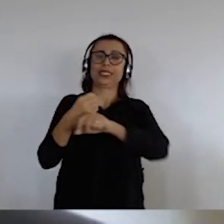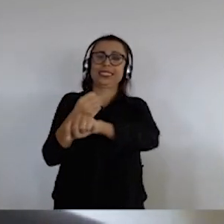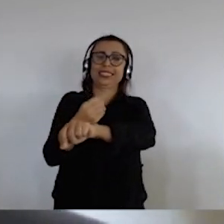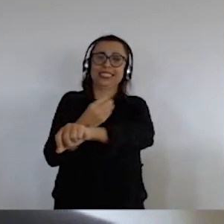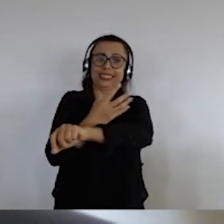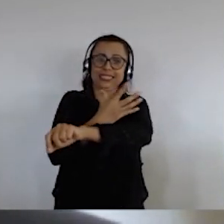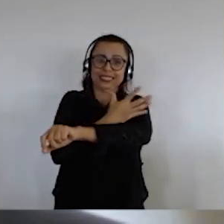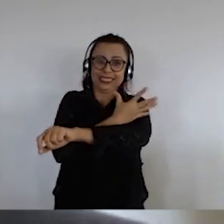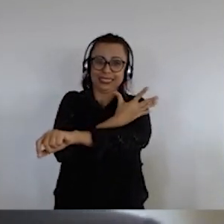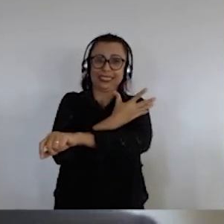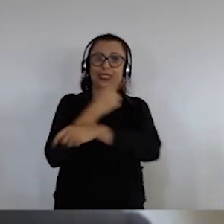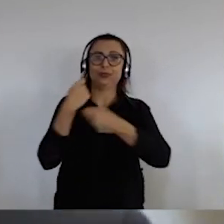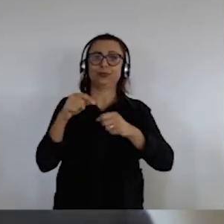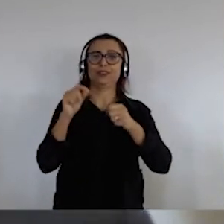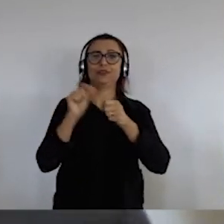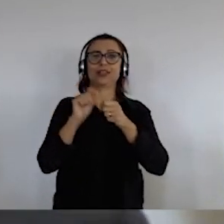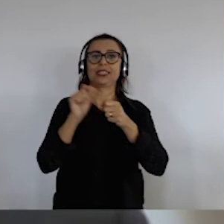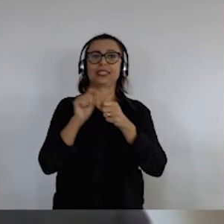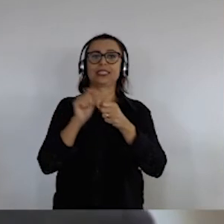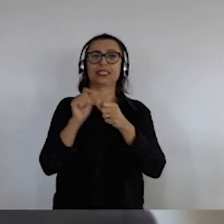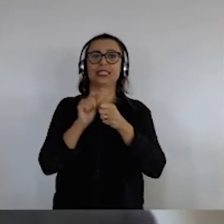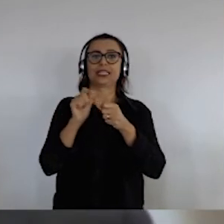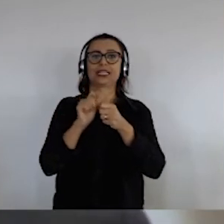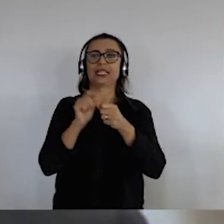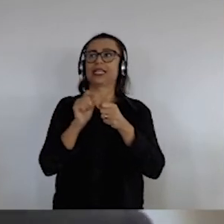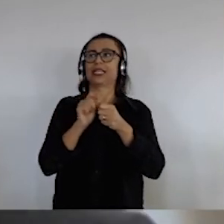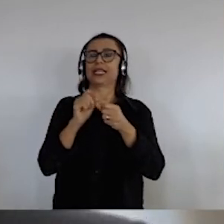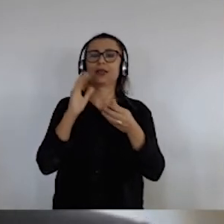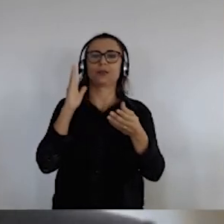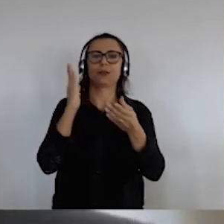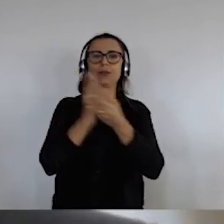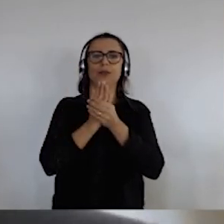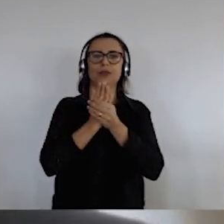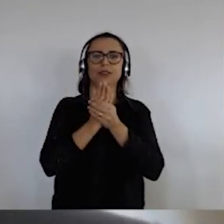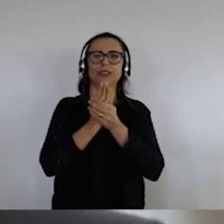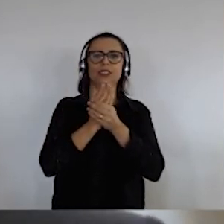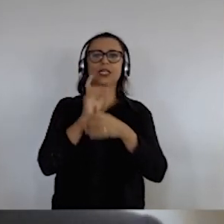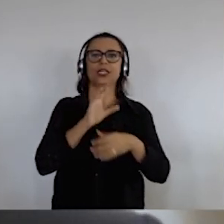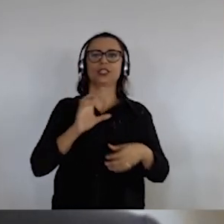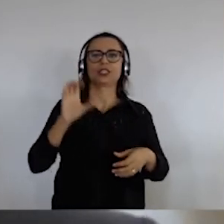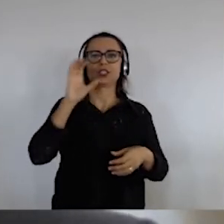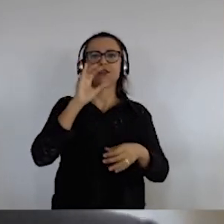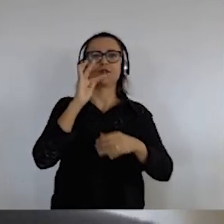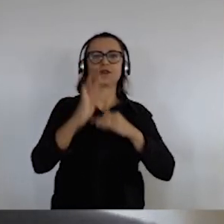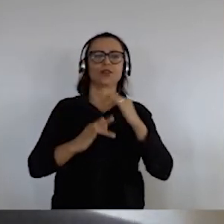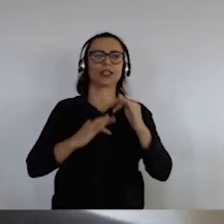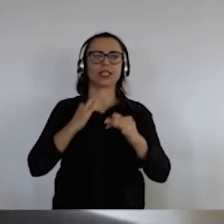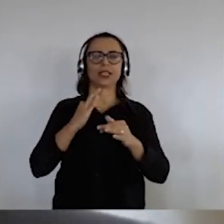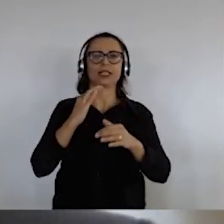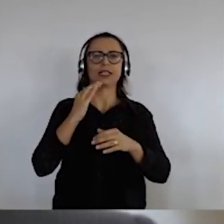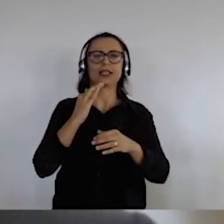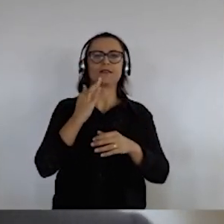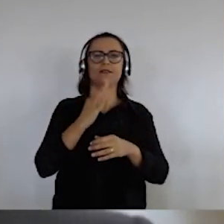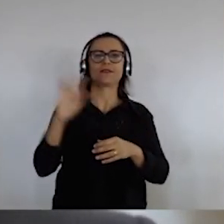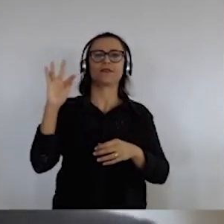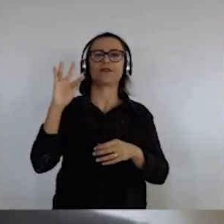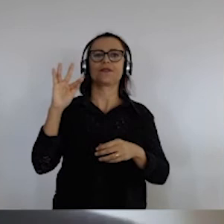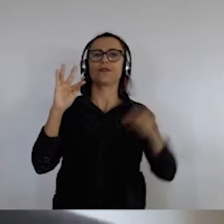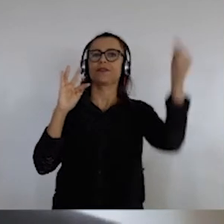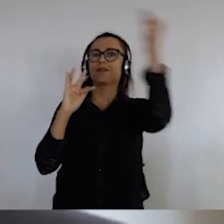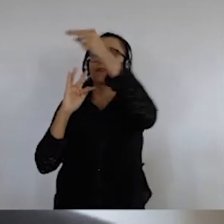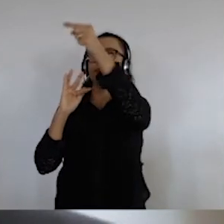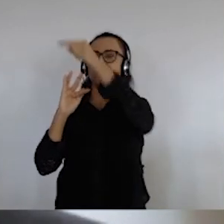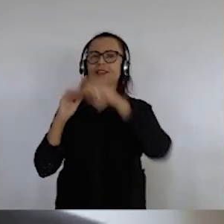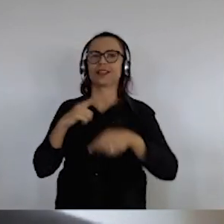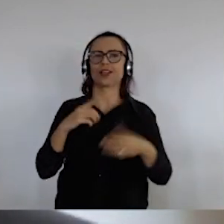eu precisei despachar um processo no Tribunal Regional Federal, processo esse que eu fui habilitado na sexta-feira, e